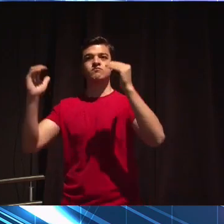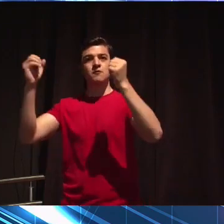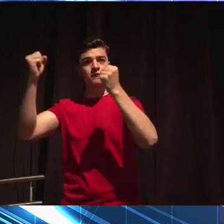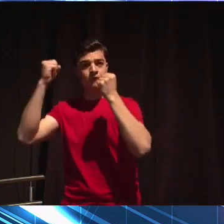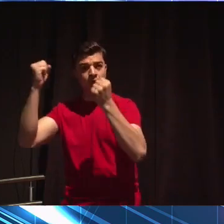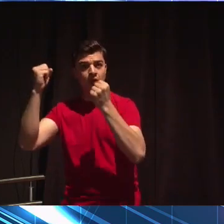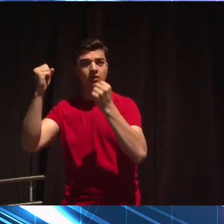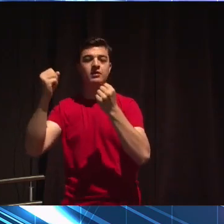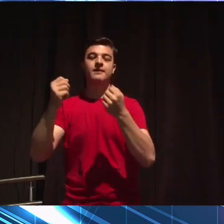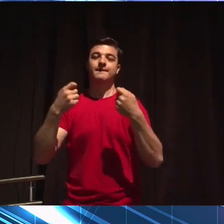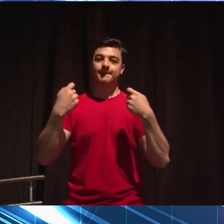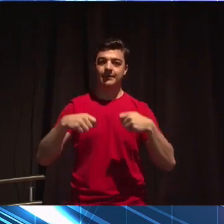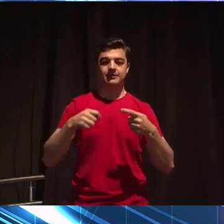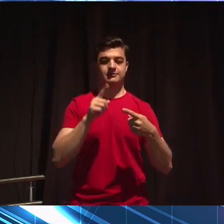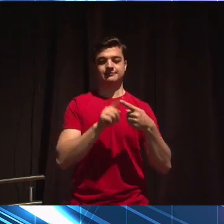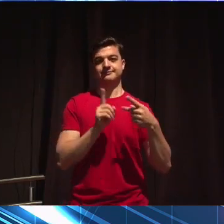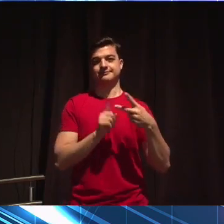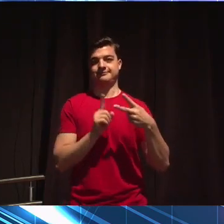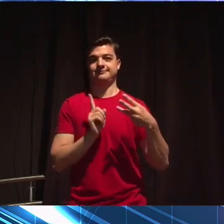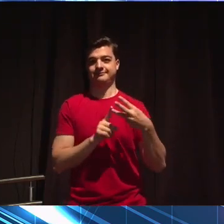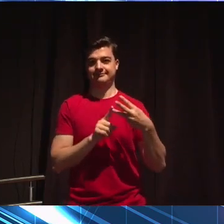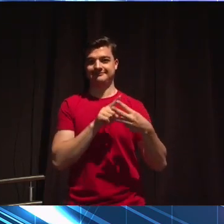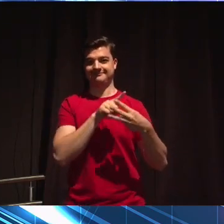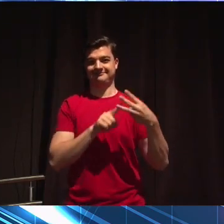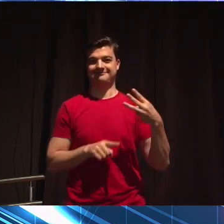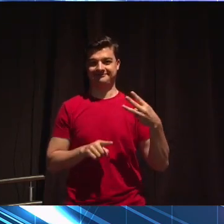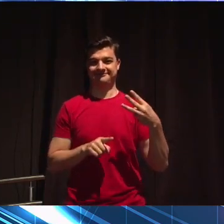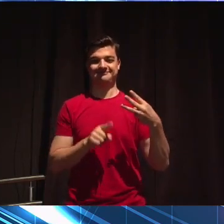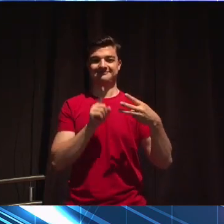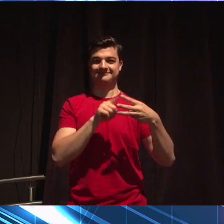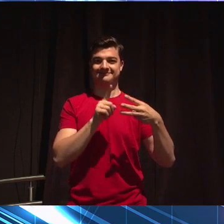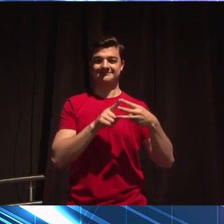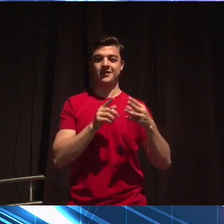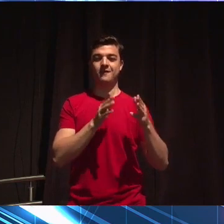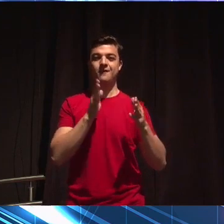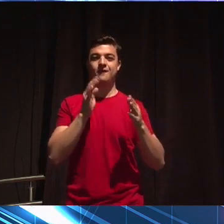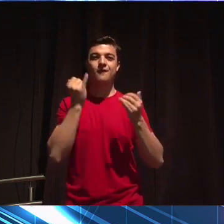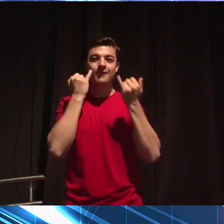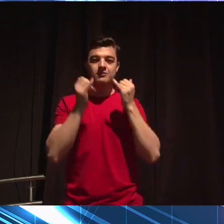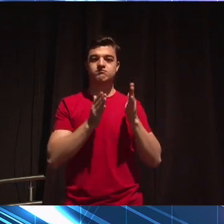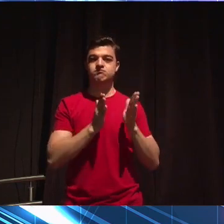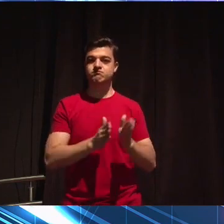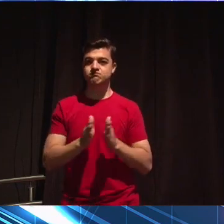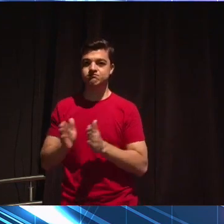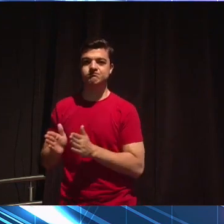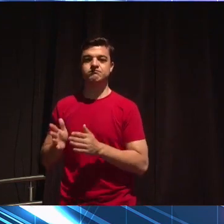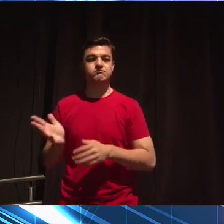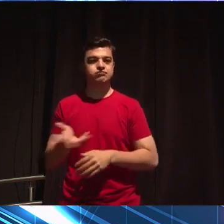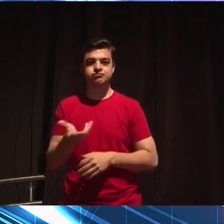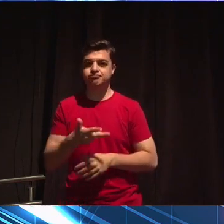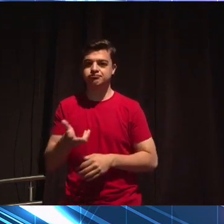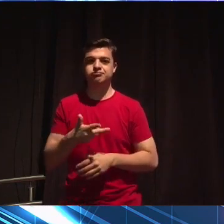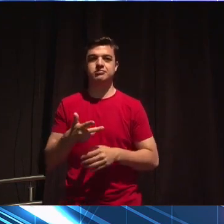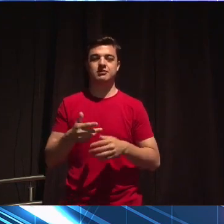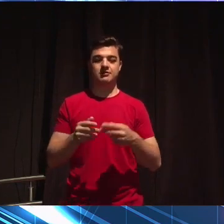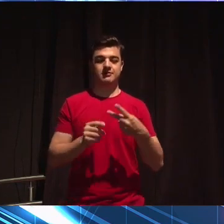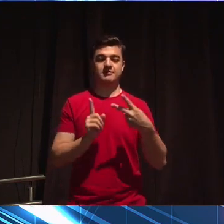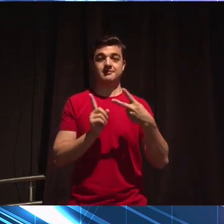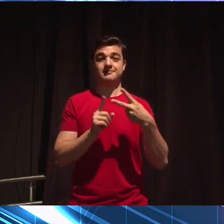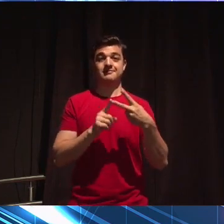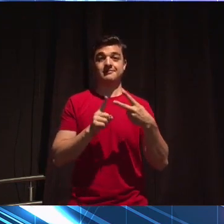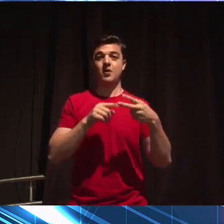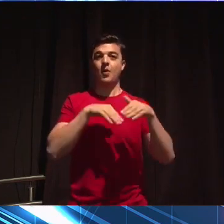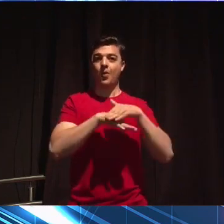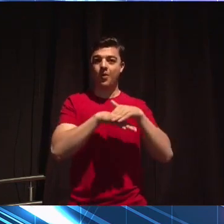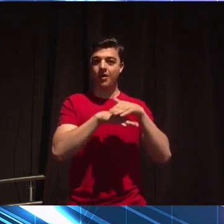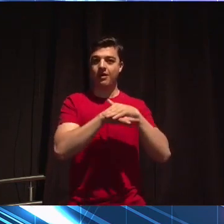empresas e novos modelos de negócio, e todos eles são pautados dessa forma. Então, nós estamos numa época em que se fala sobre planejamento estratégico, desenvolvimento de produto, eu